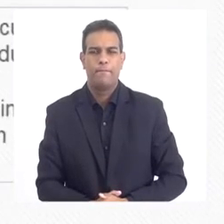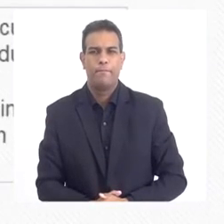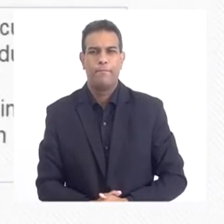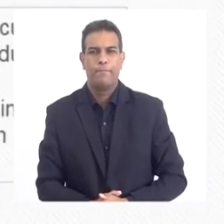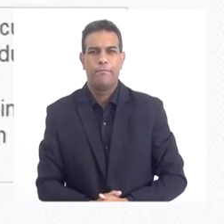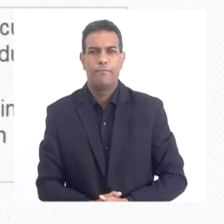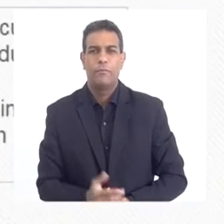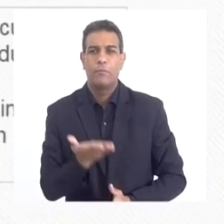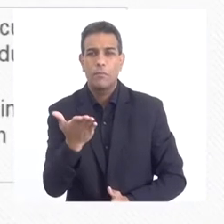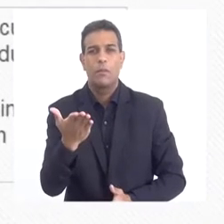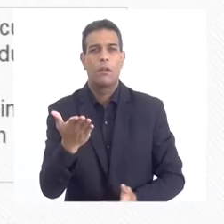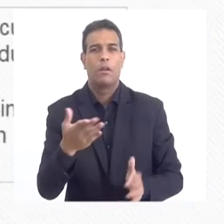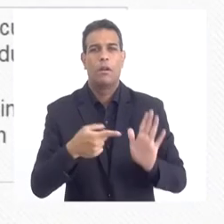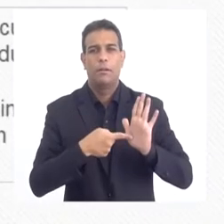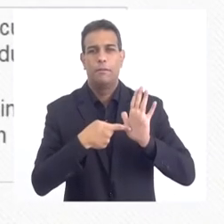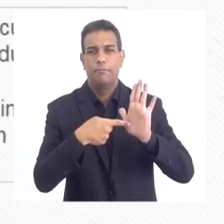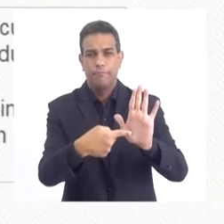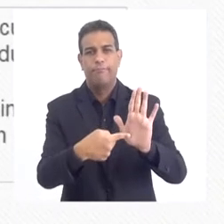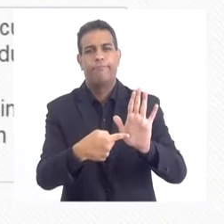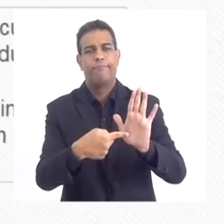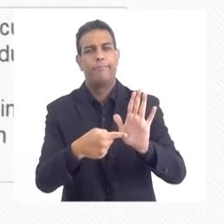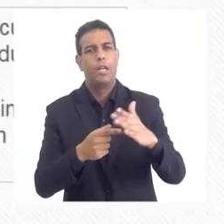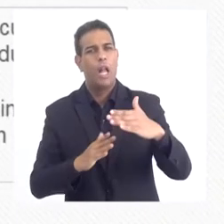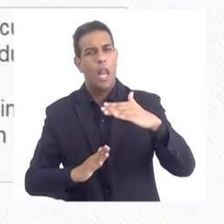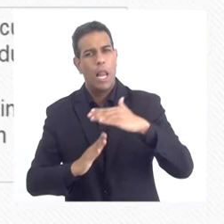Aí, apresentando os limites...